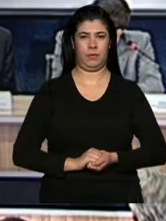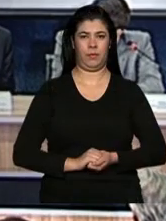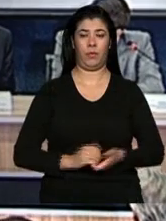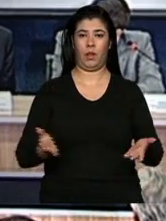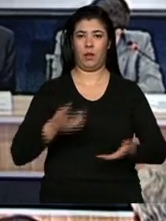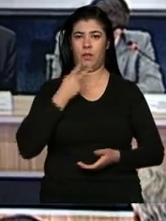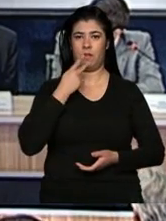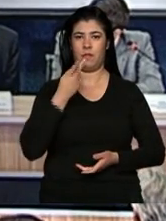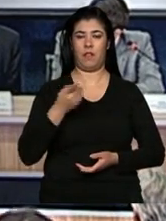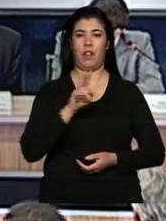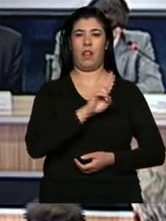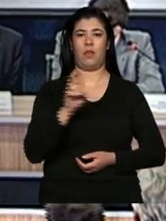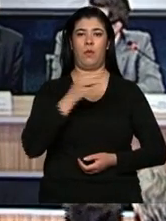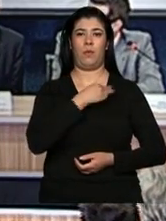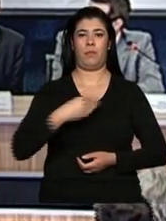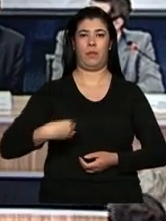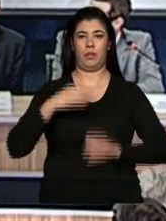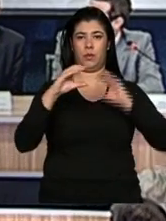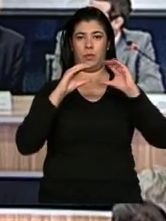dia a